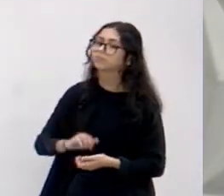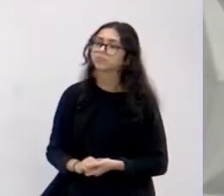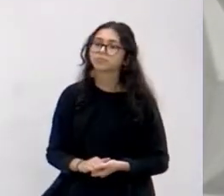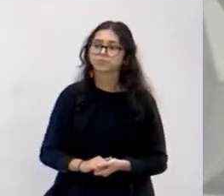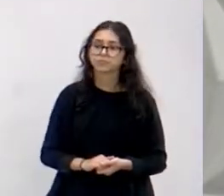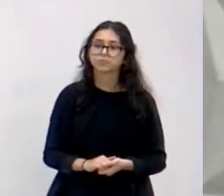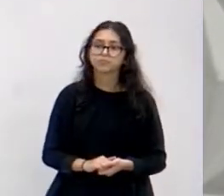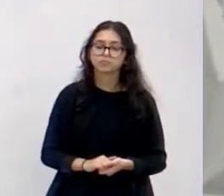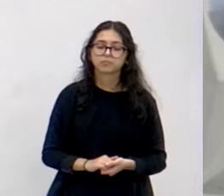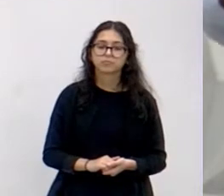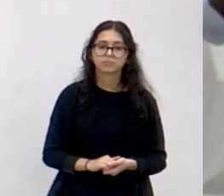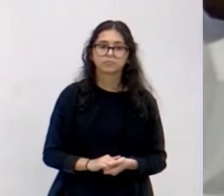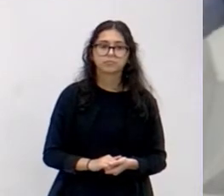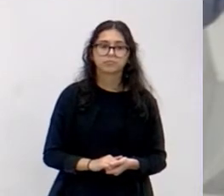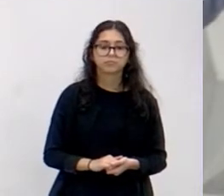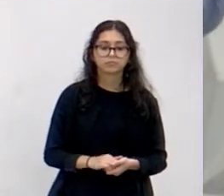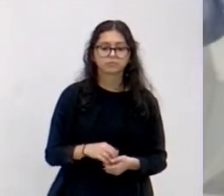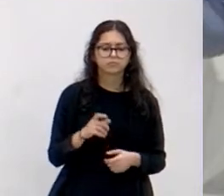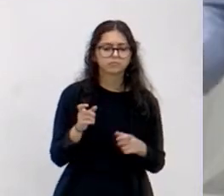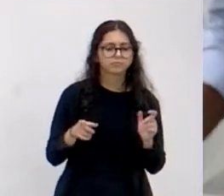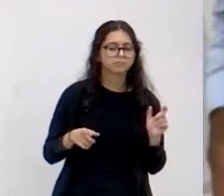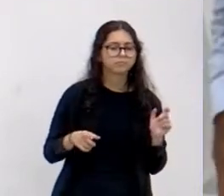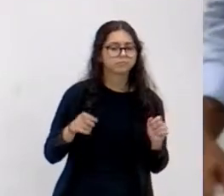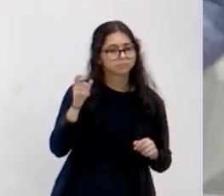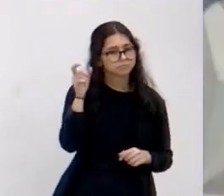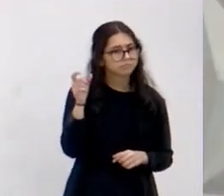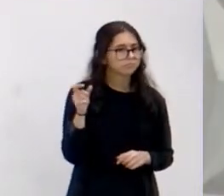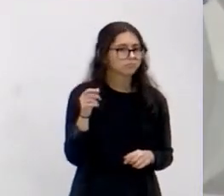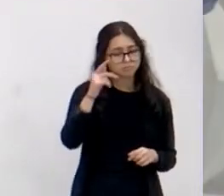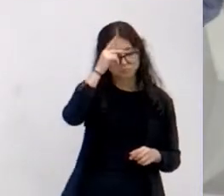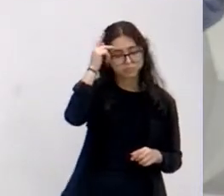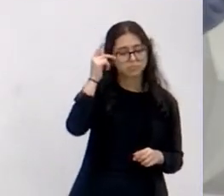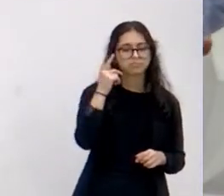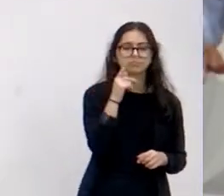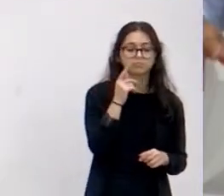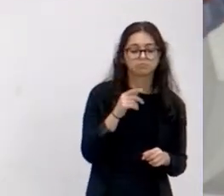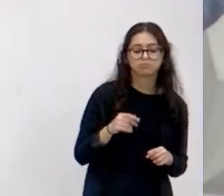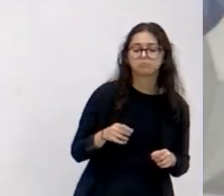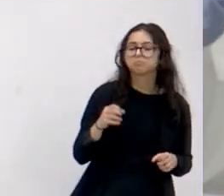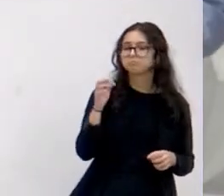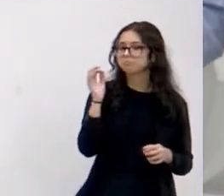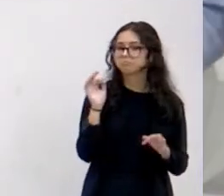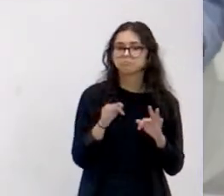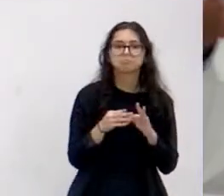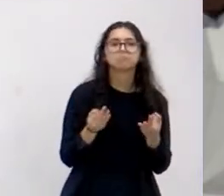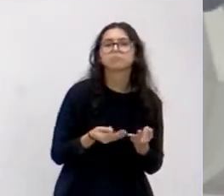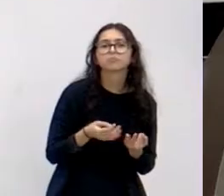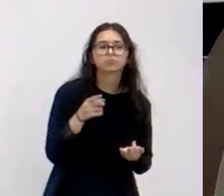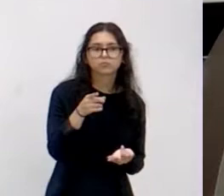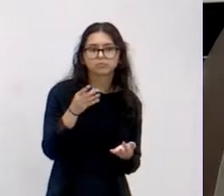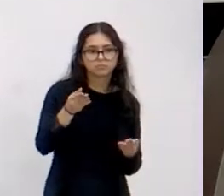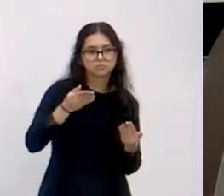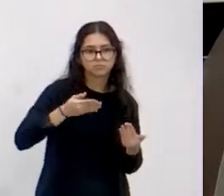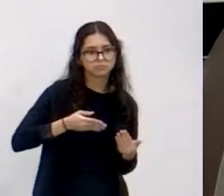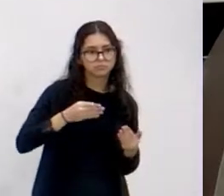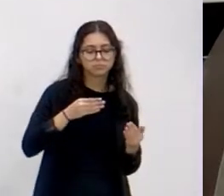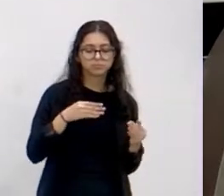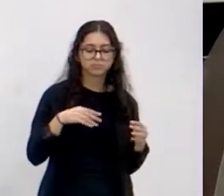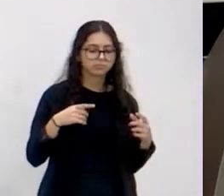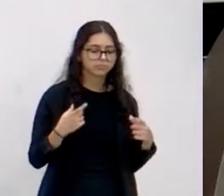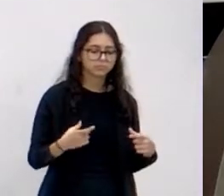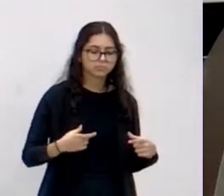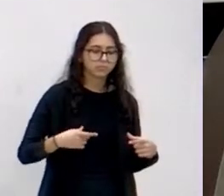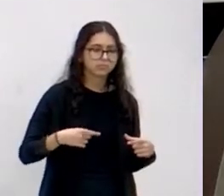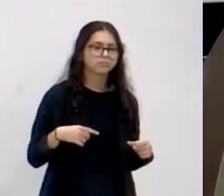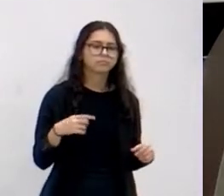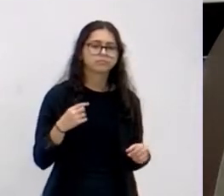eu digo eu sei que você deve tá olhando para mim sendo assim é fácil para o senhor se eu chego aqui no quarto passa por mim eles não tenha medo vai